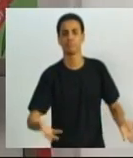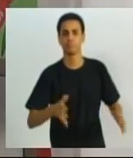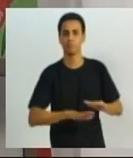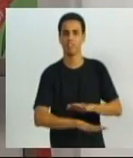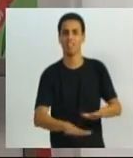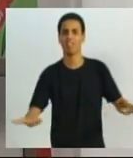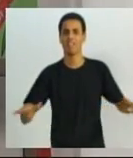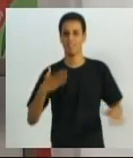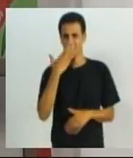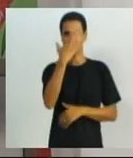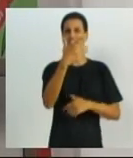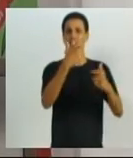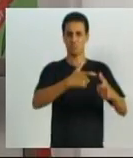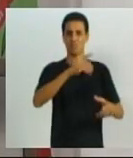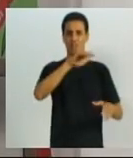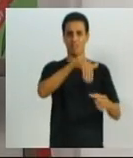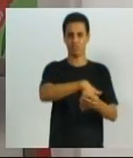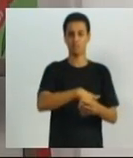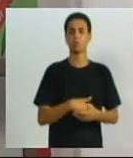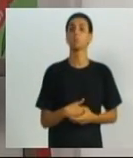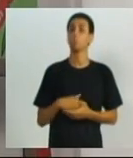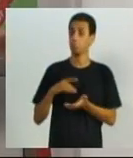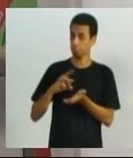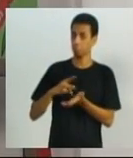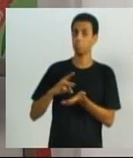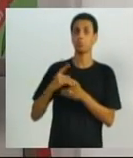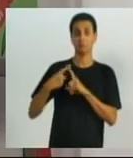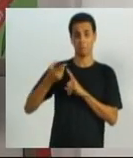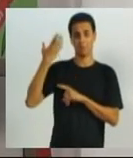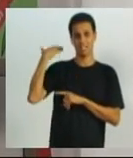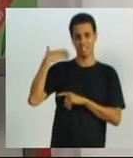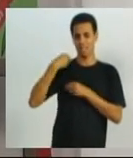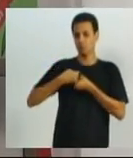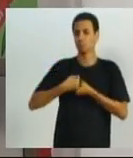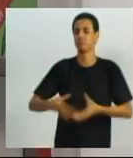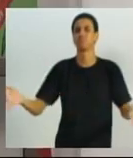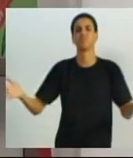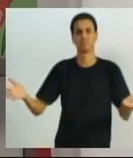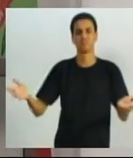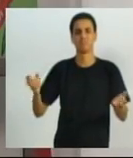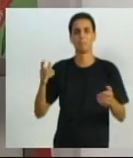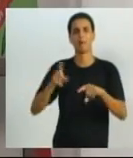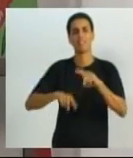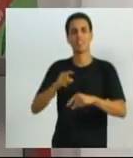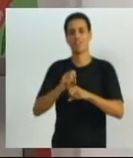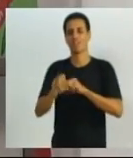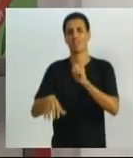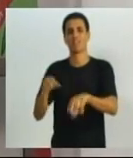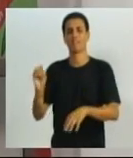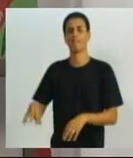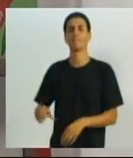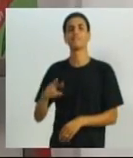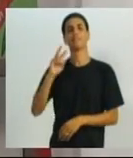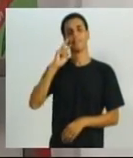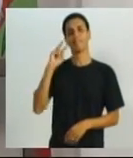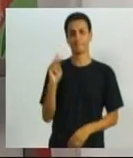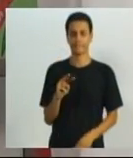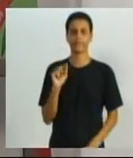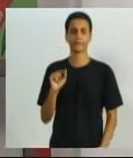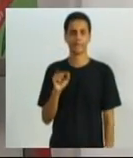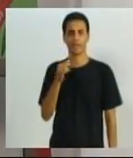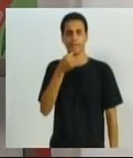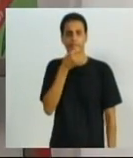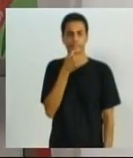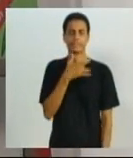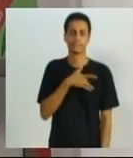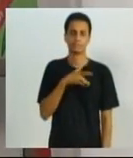certo. Porque quando fazia o tapetinho na frente do local de votação, infelizmente, a gente via, infelizmente, ou